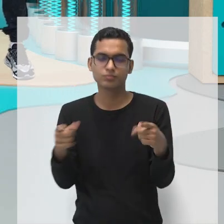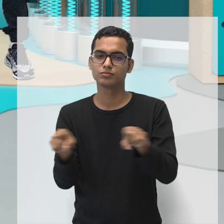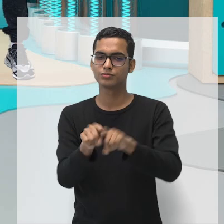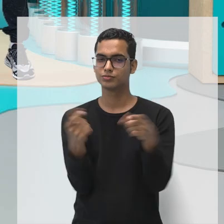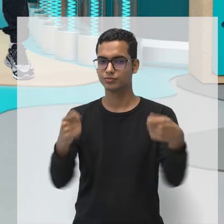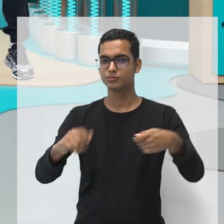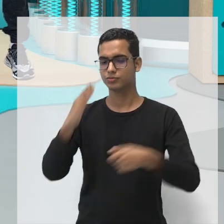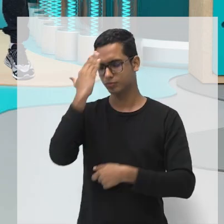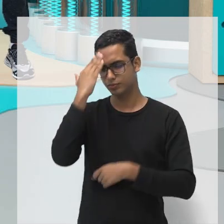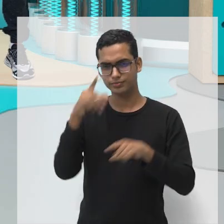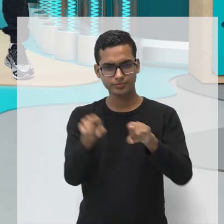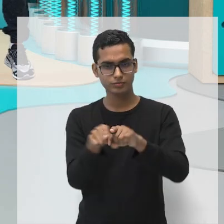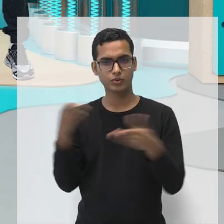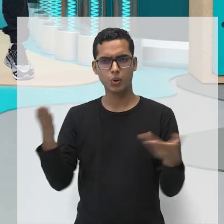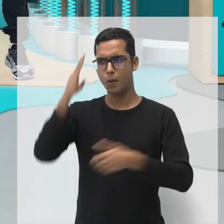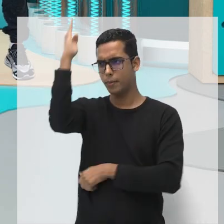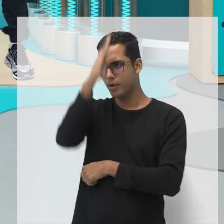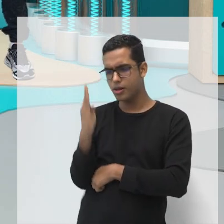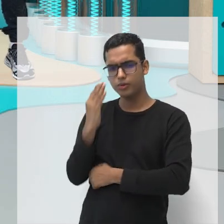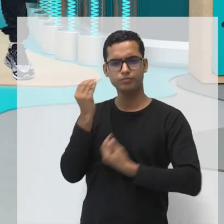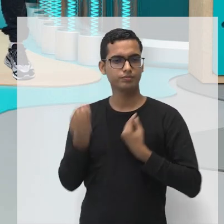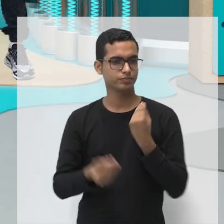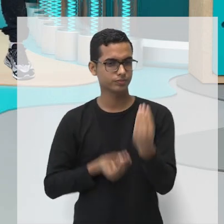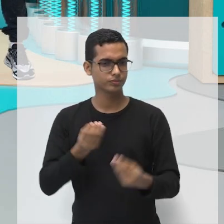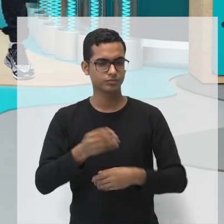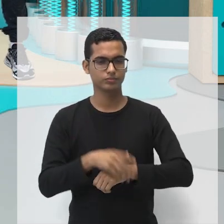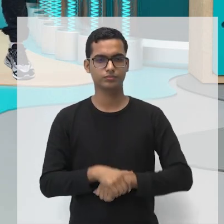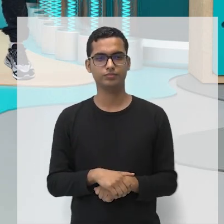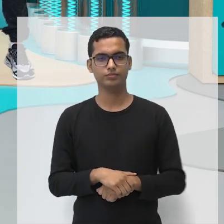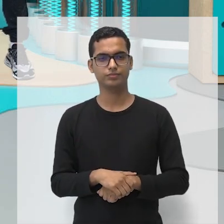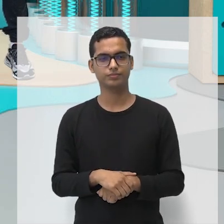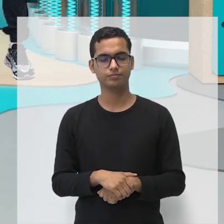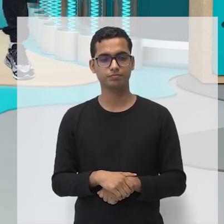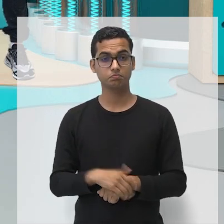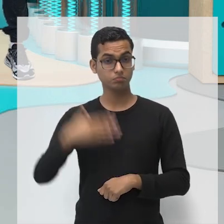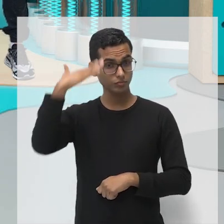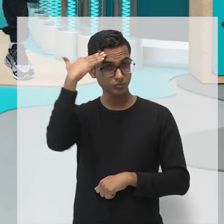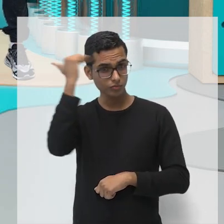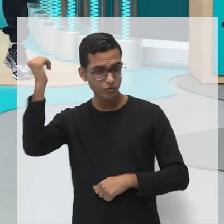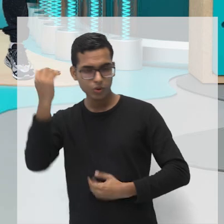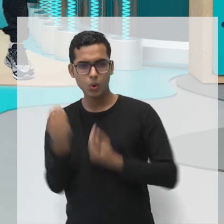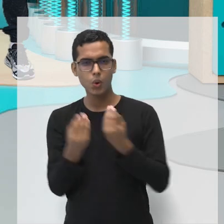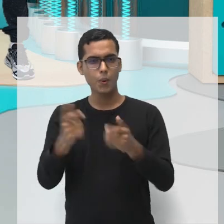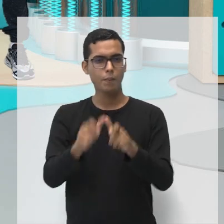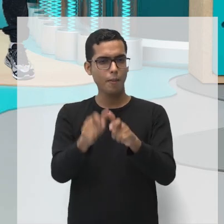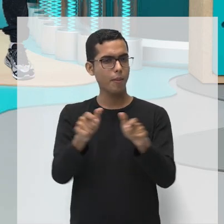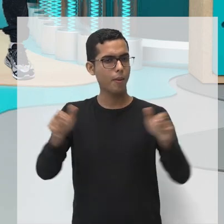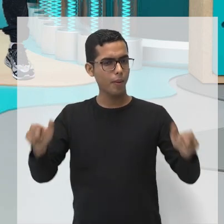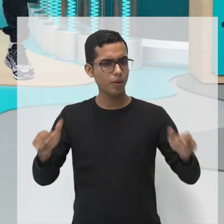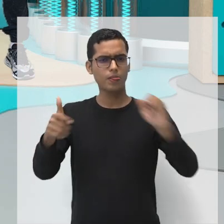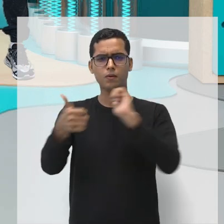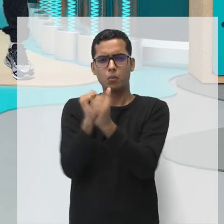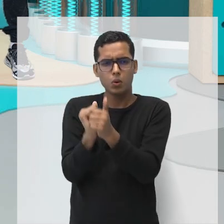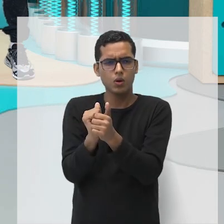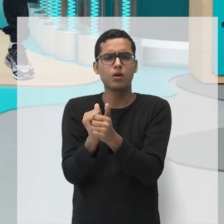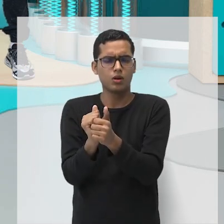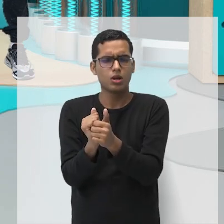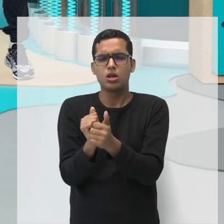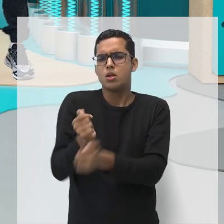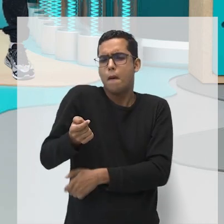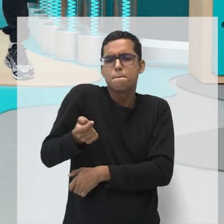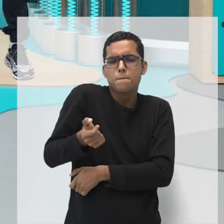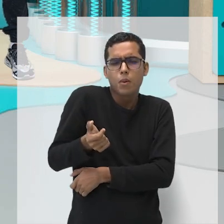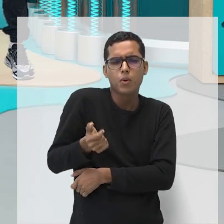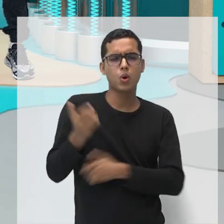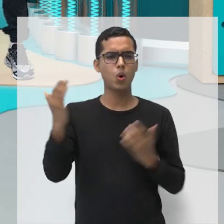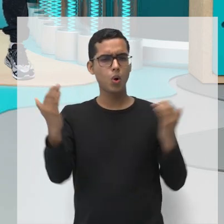Aqui no Brasil, essa modalidade, olha só, a sua popularidade ela tem crescido, mas o esporte ainda não é tão